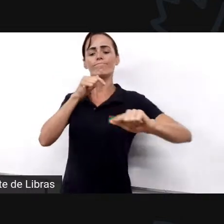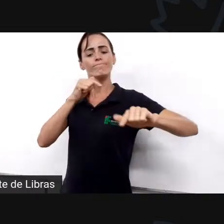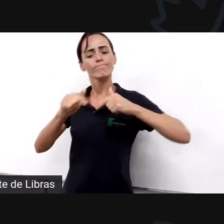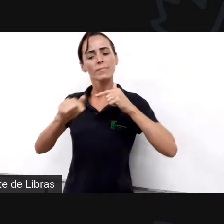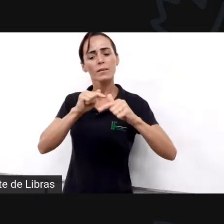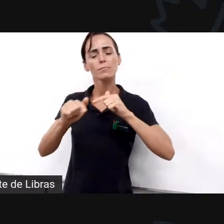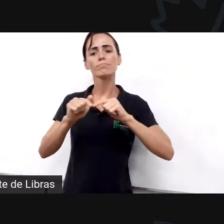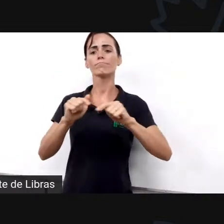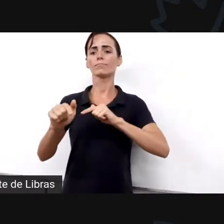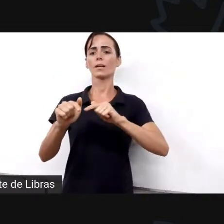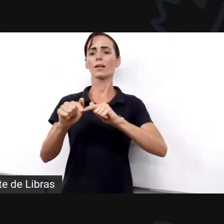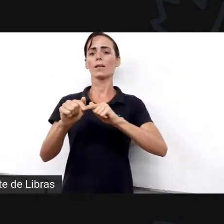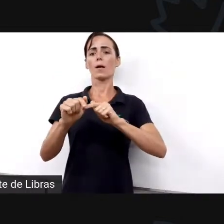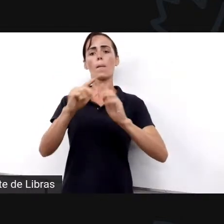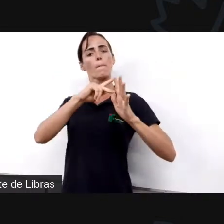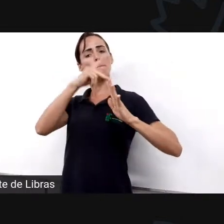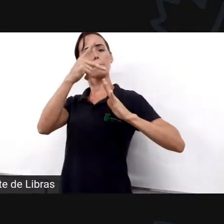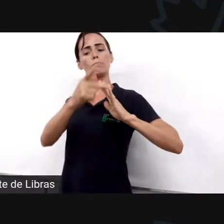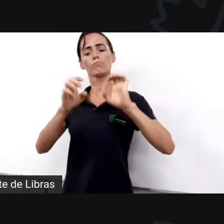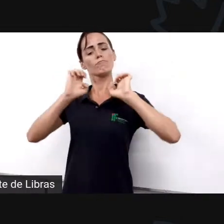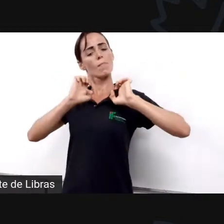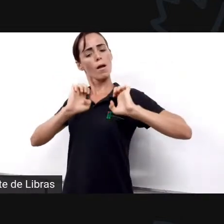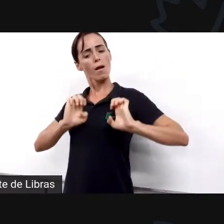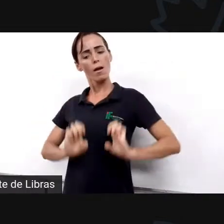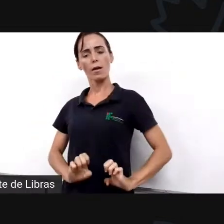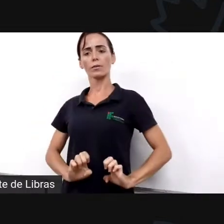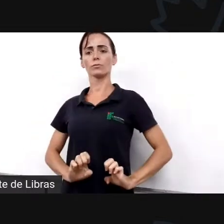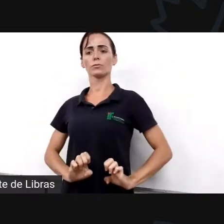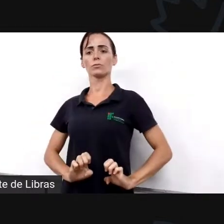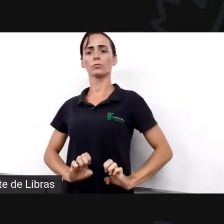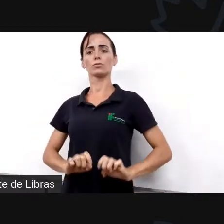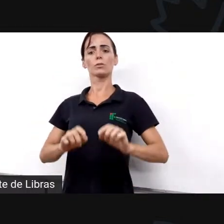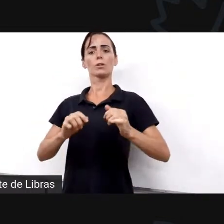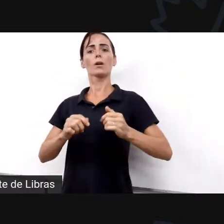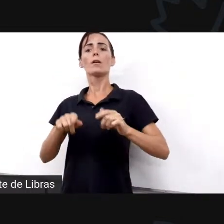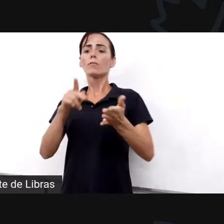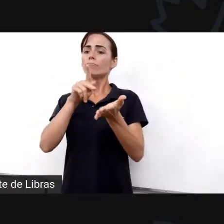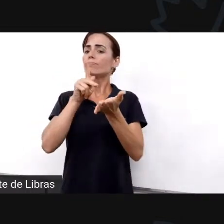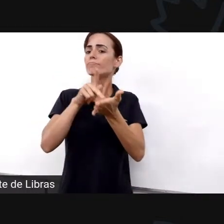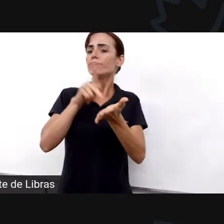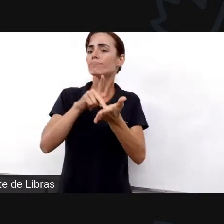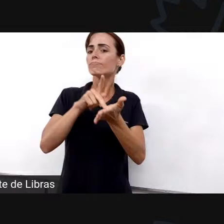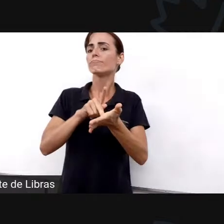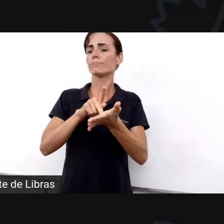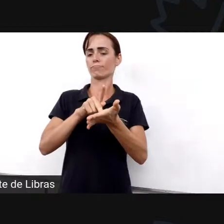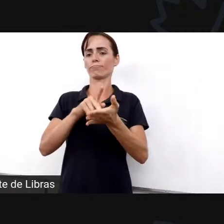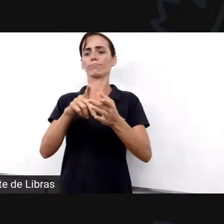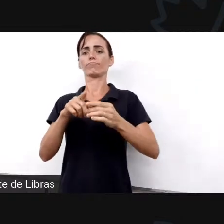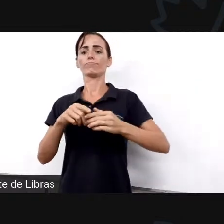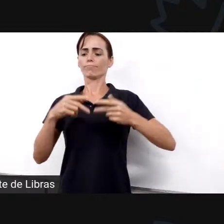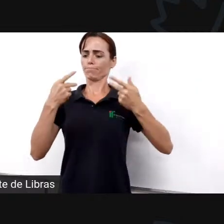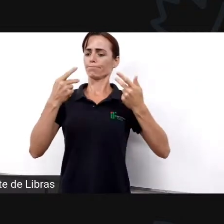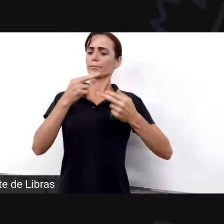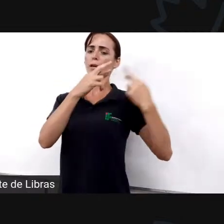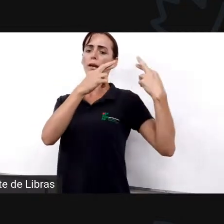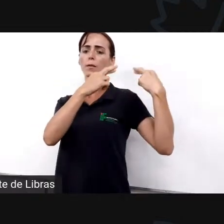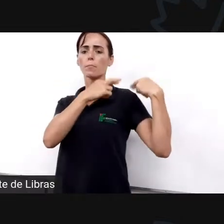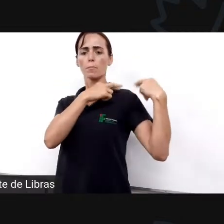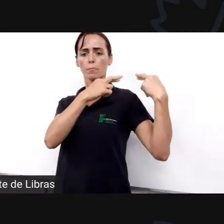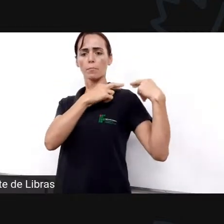dos princípios da ética, da integridade, da honestidade e da